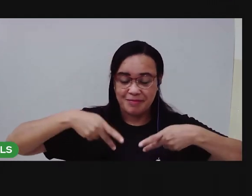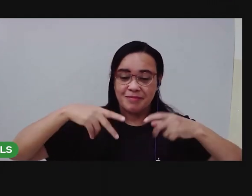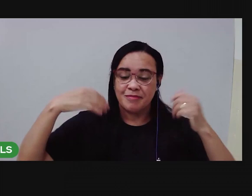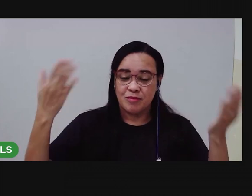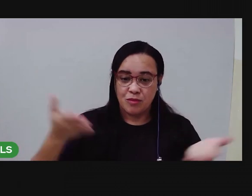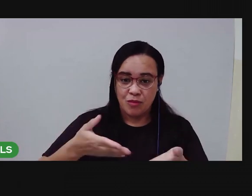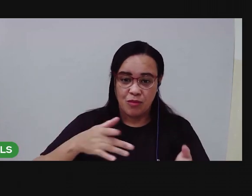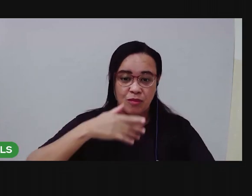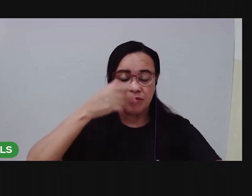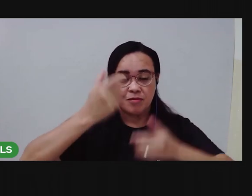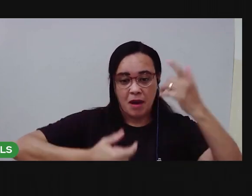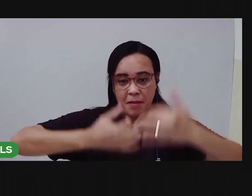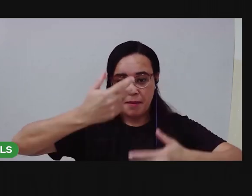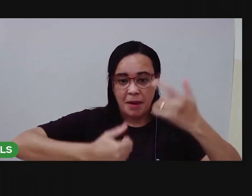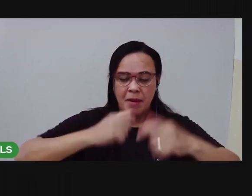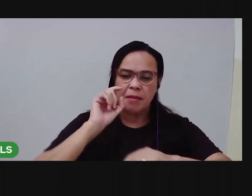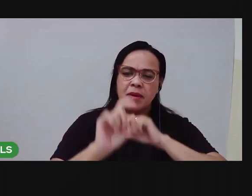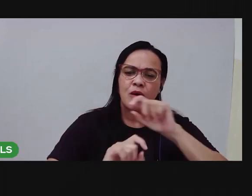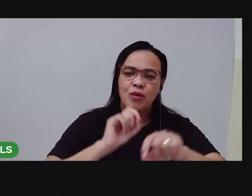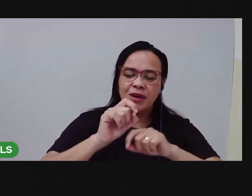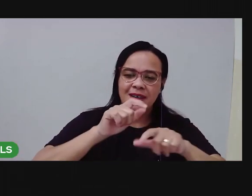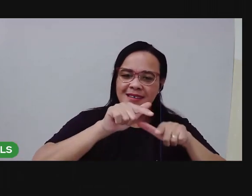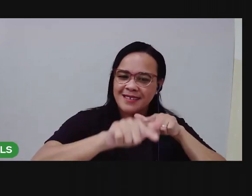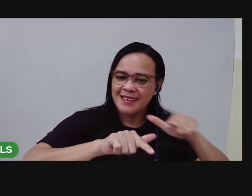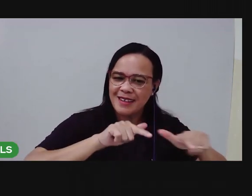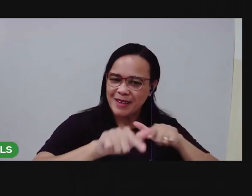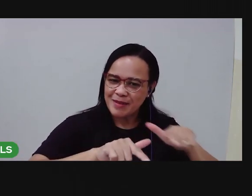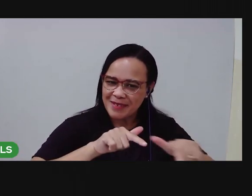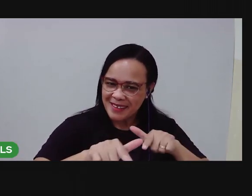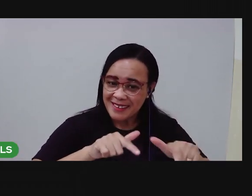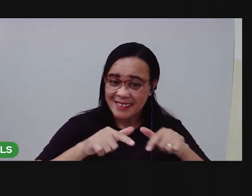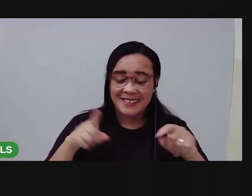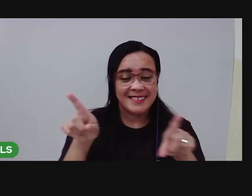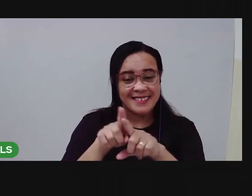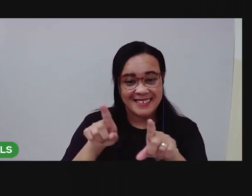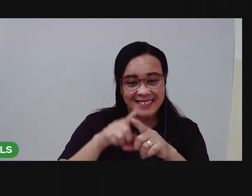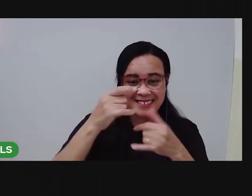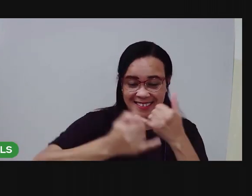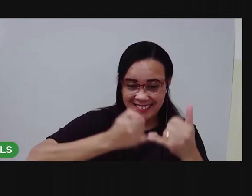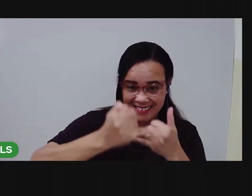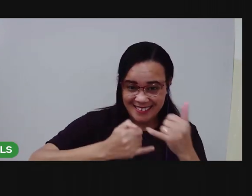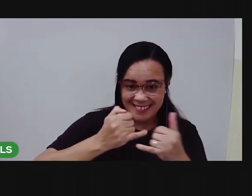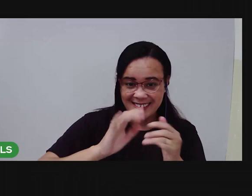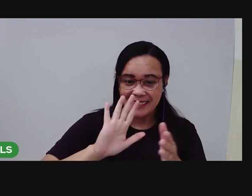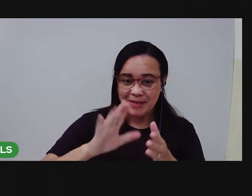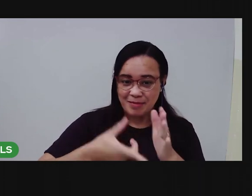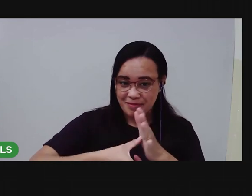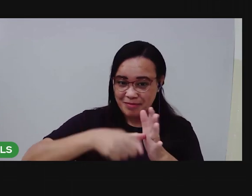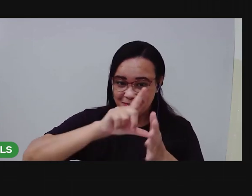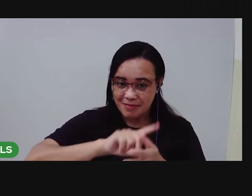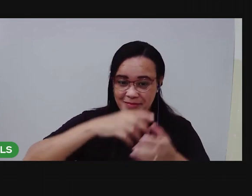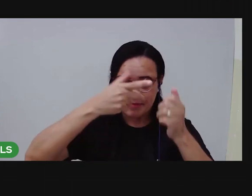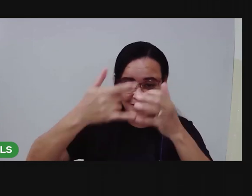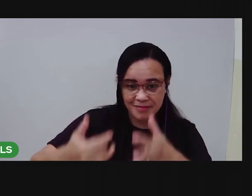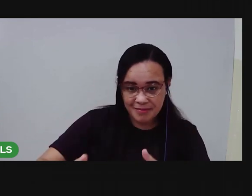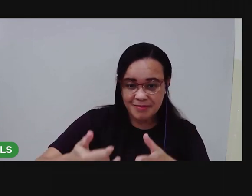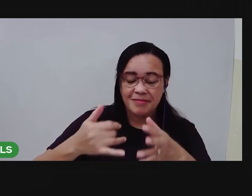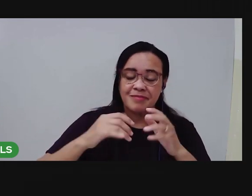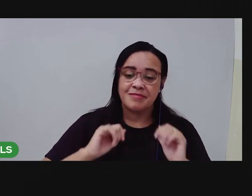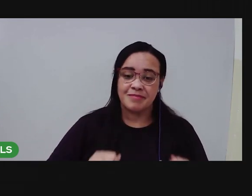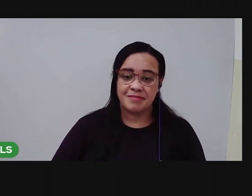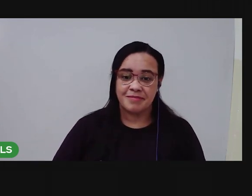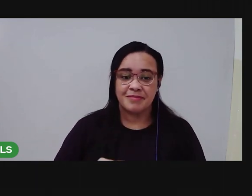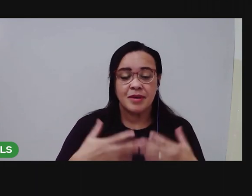sobre trabalho e lazer. Mas antes de entrar nesse assunto, de começar a explicar para vocês esse